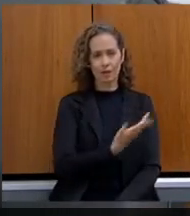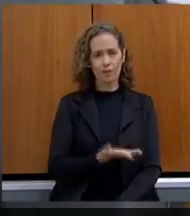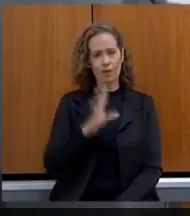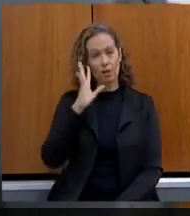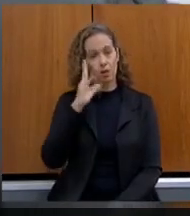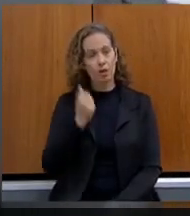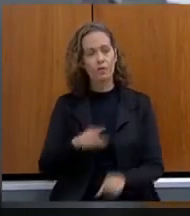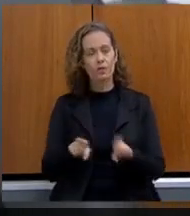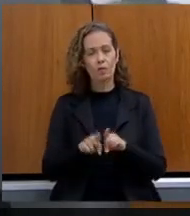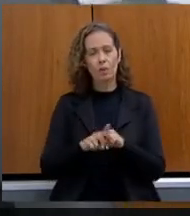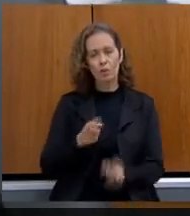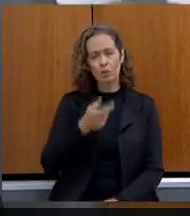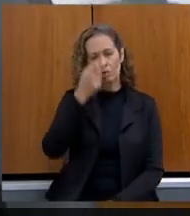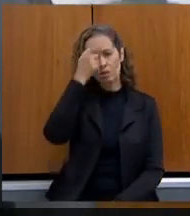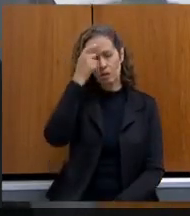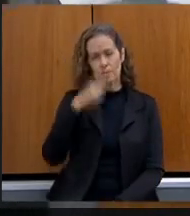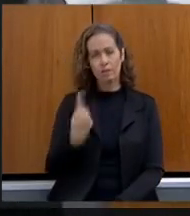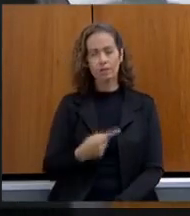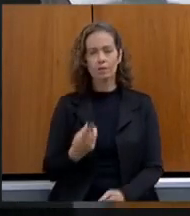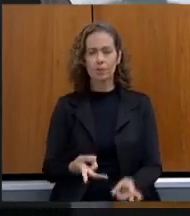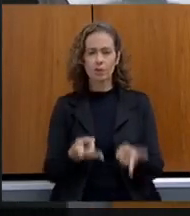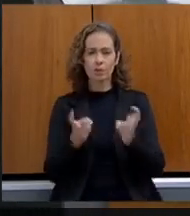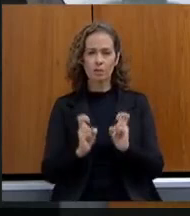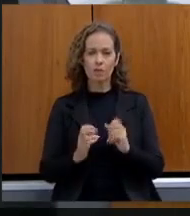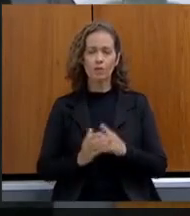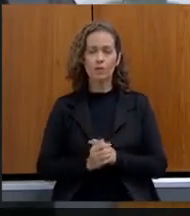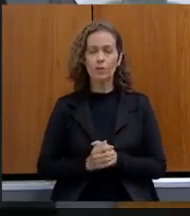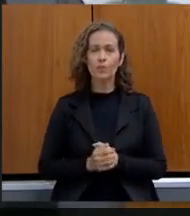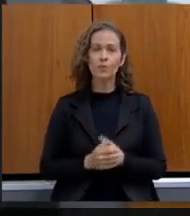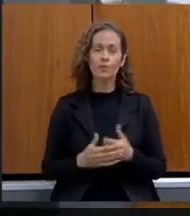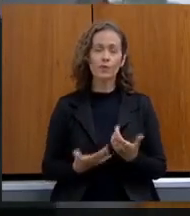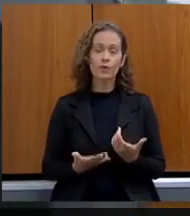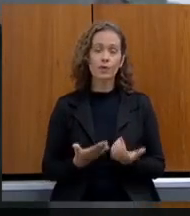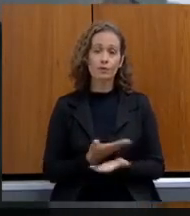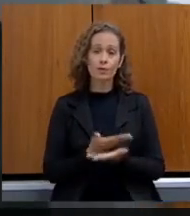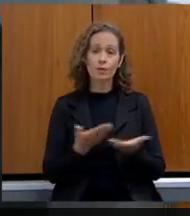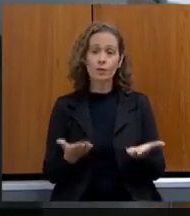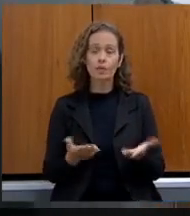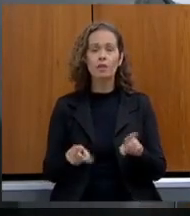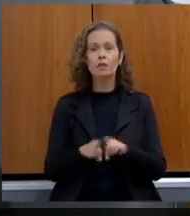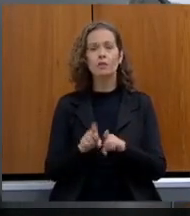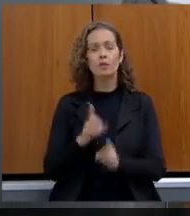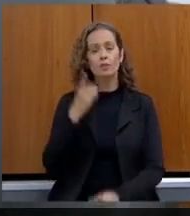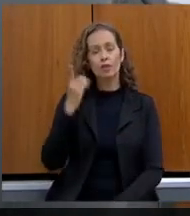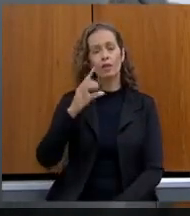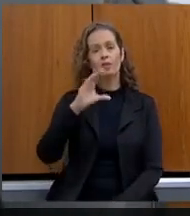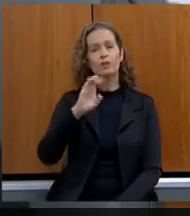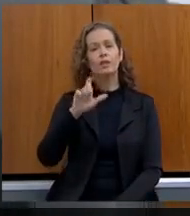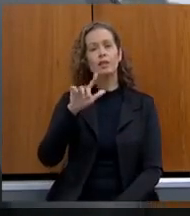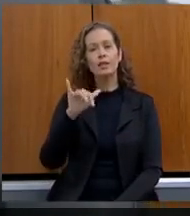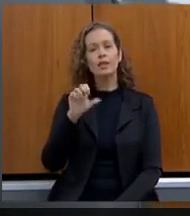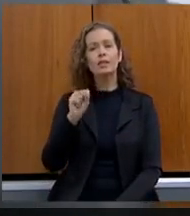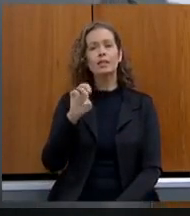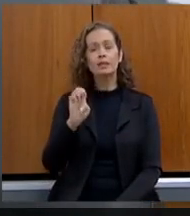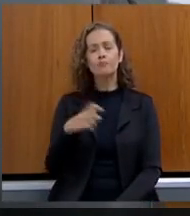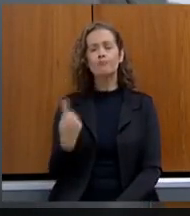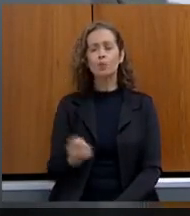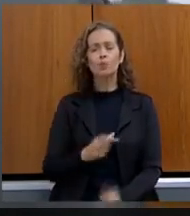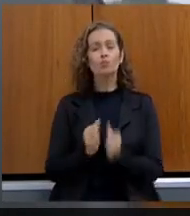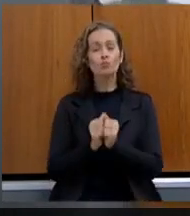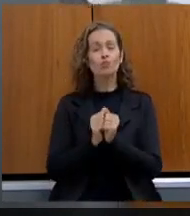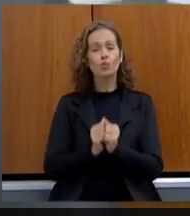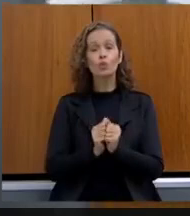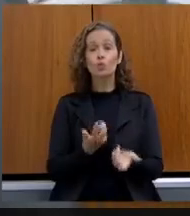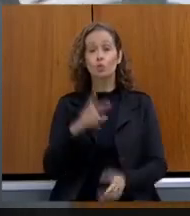uma consciência que a gente tem percebido e vocês tenham trazido muito isso né você e a deputada feliz nos momentos em que a gente tá junto com diretores de